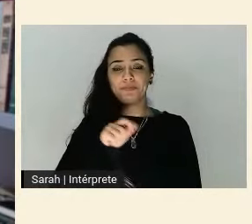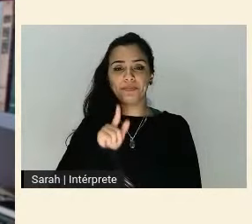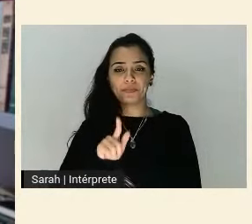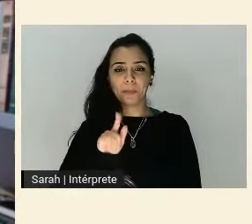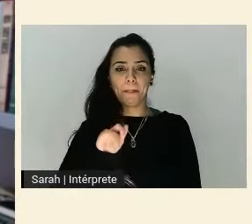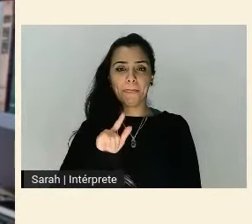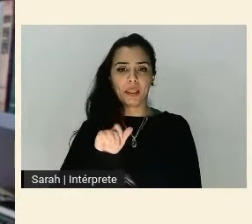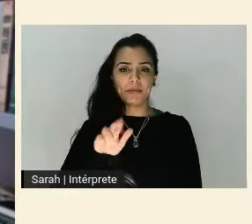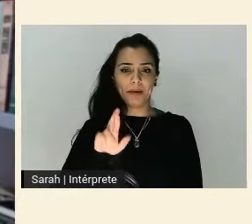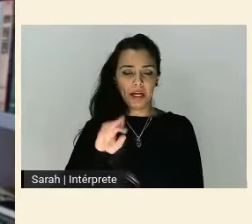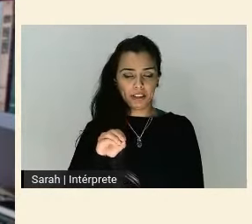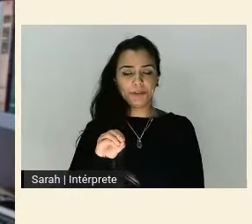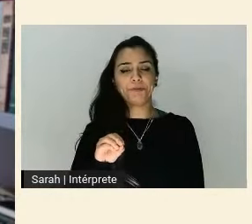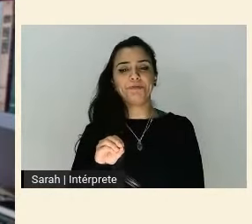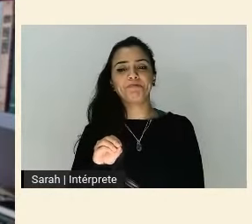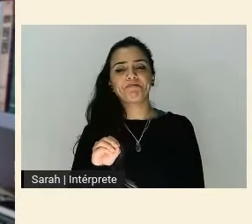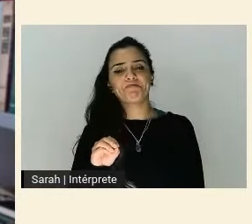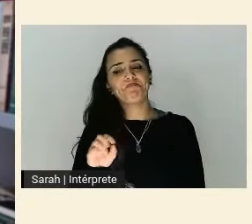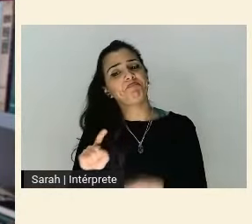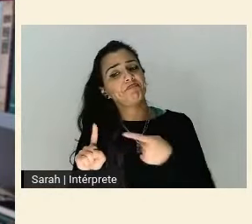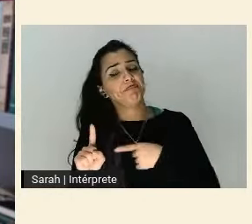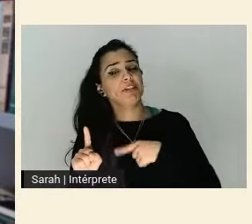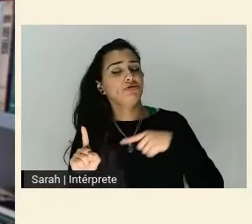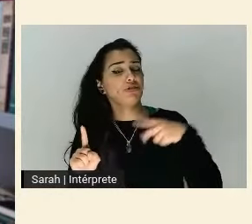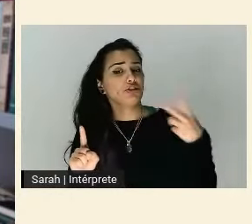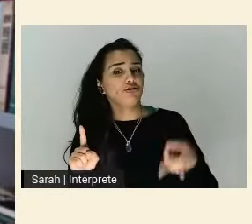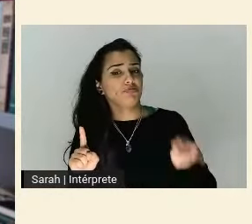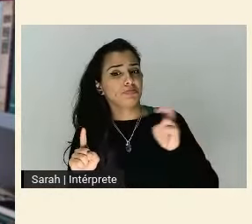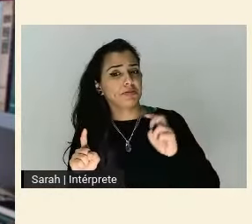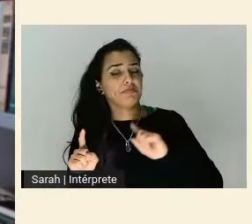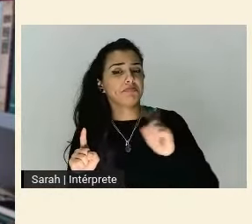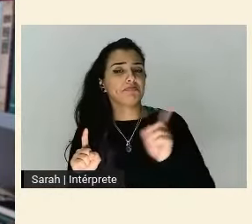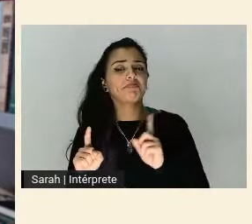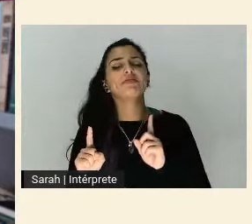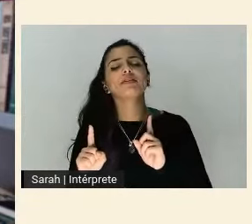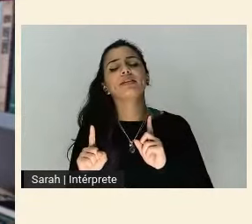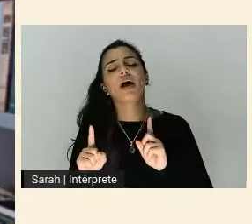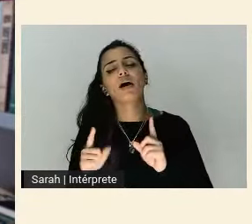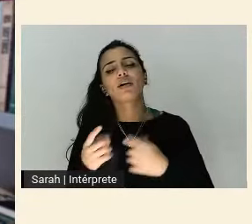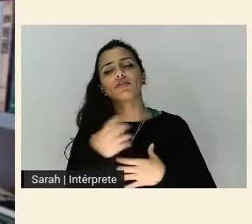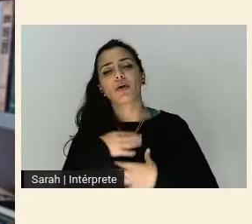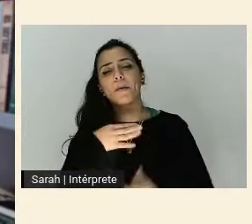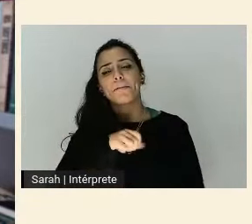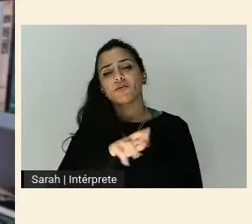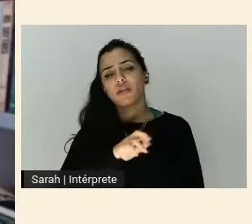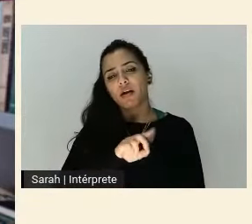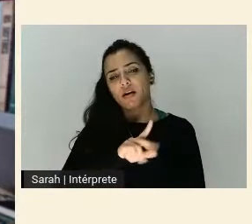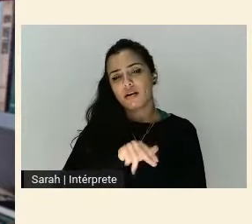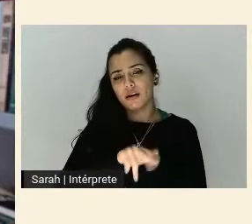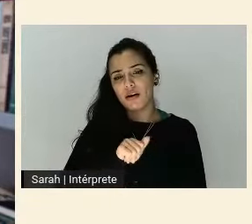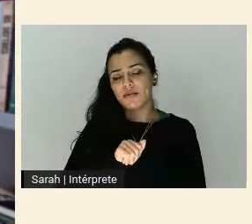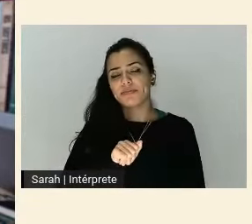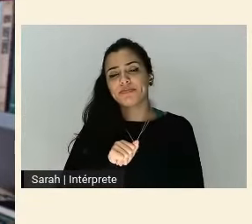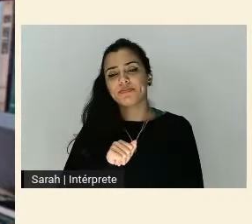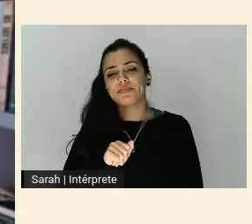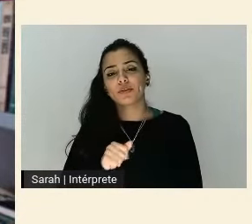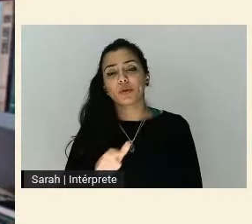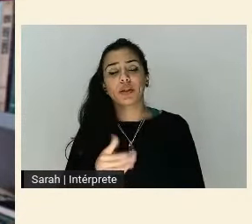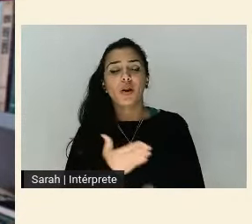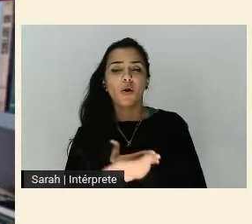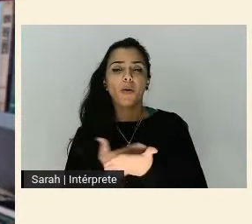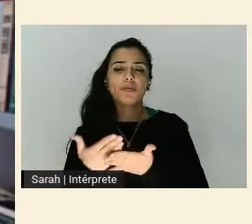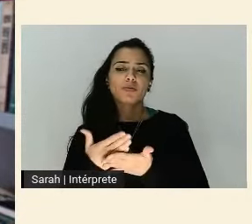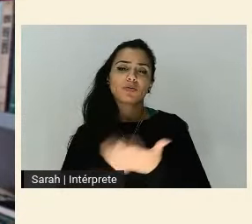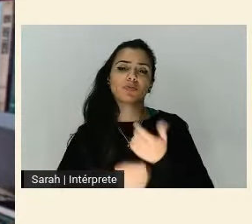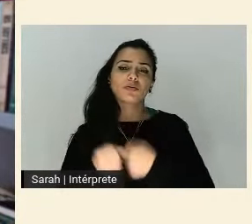um desconhecedor da forma moderna. Quer dizer, quando Gilberto Freire volta ao Brasil em 1923, ele vem da